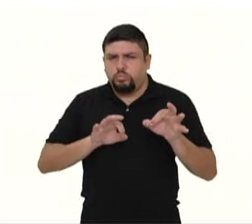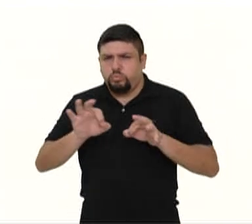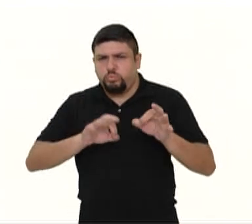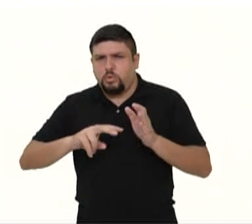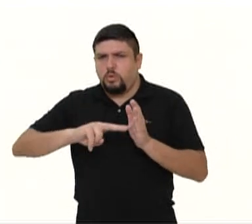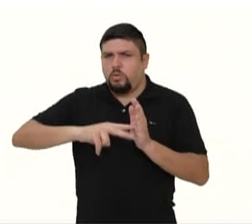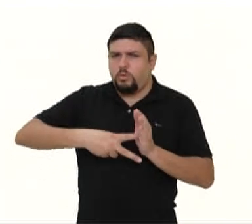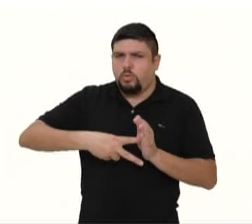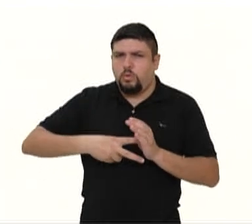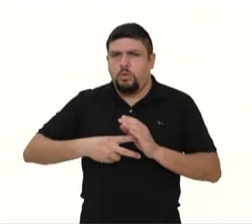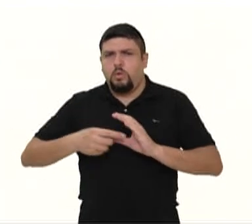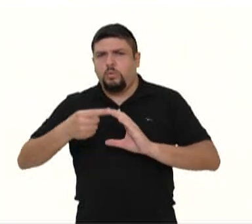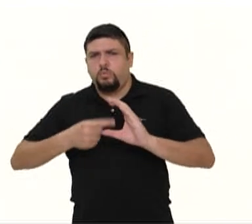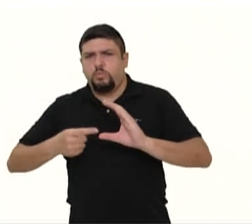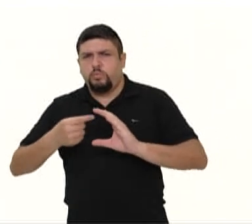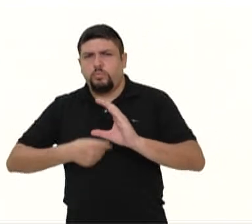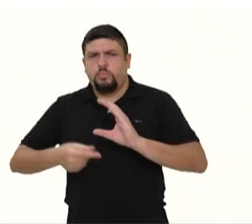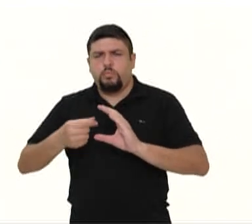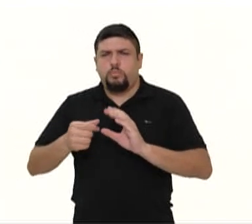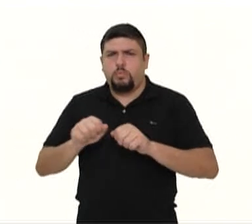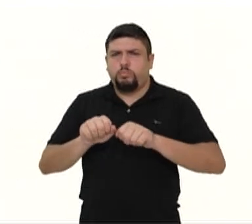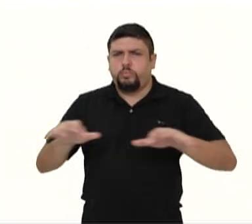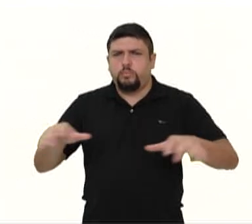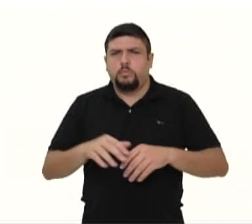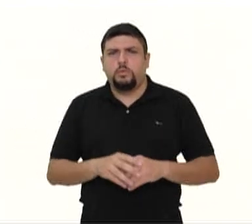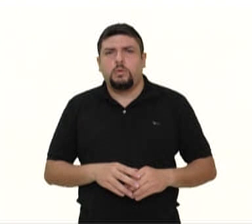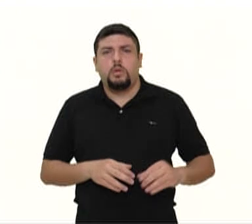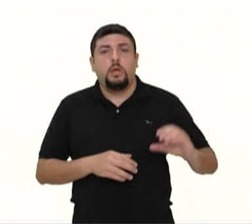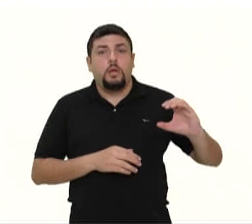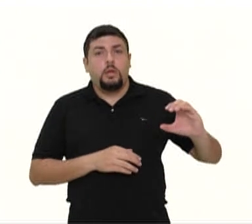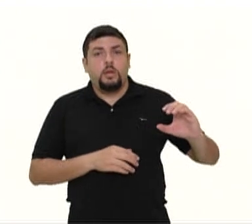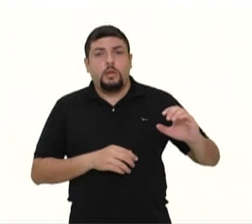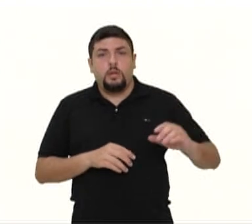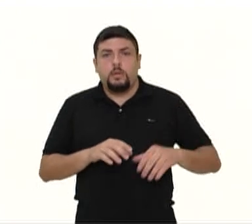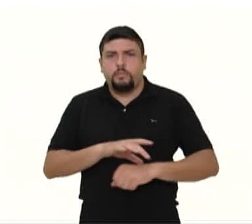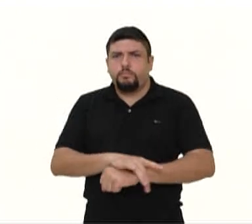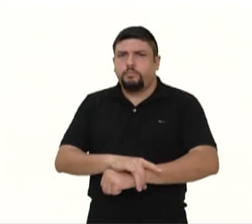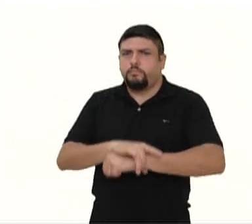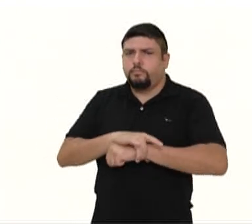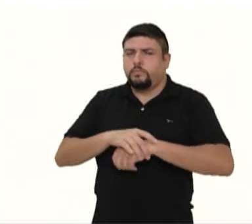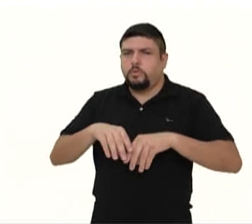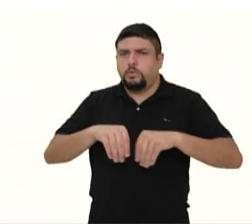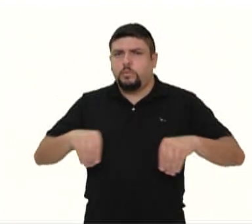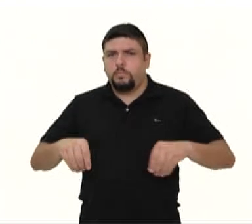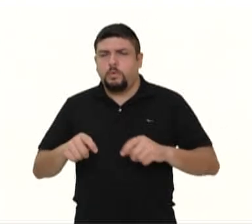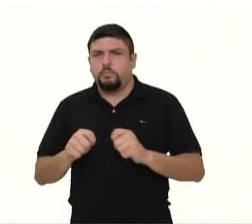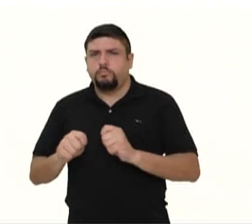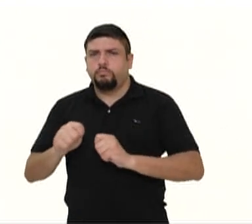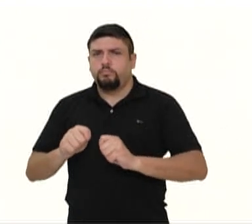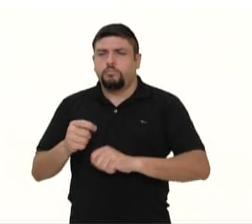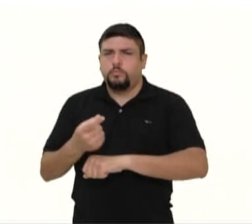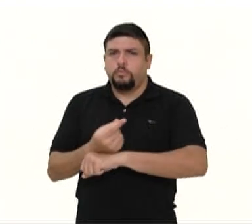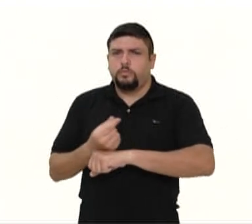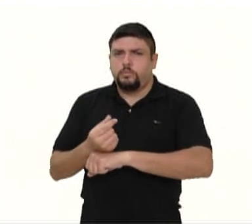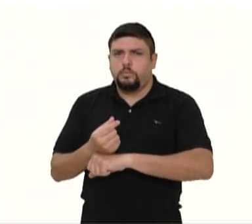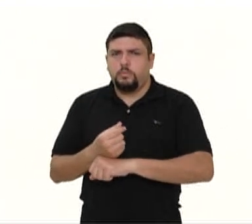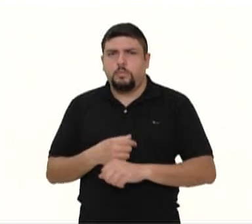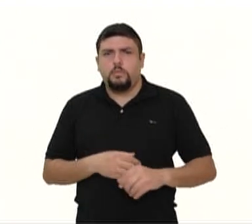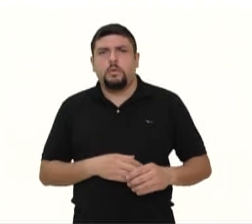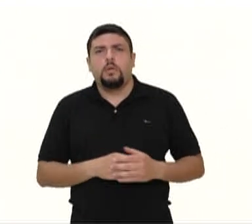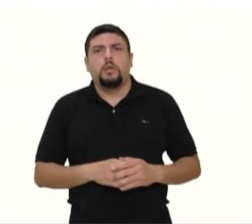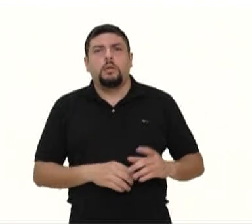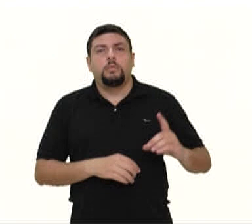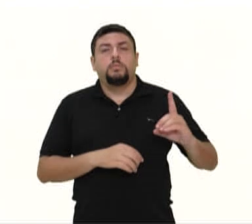capital. C, segurança territorial e estabilidade financeira. C, consenso partidário e